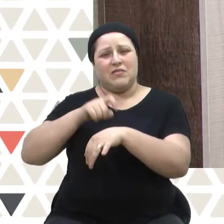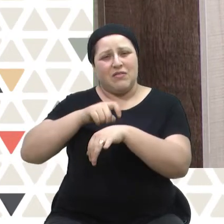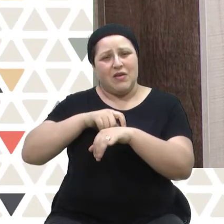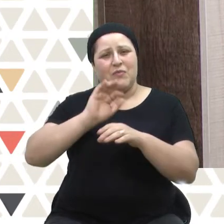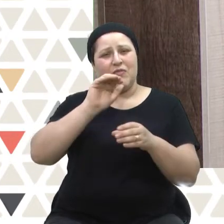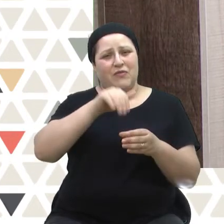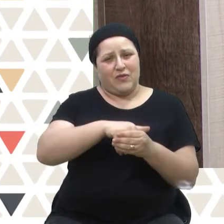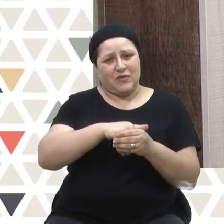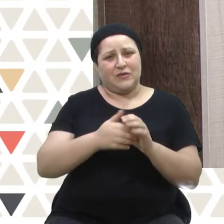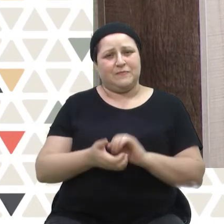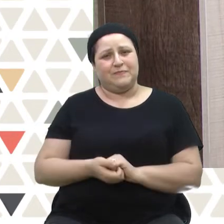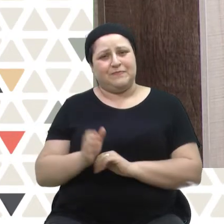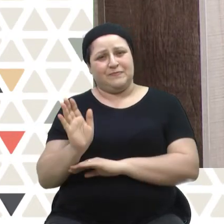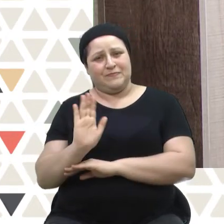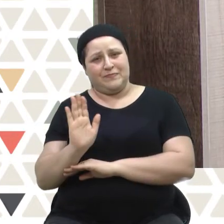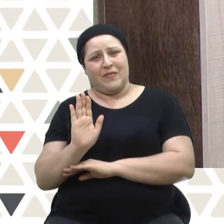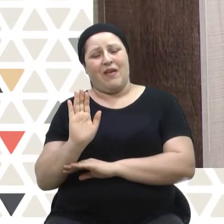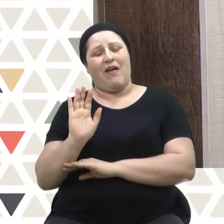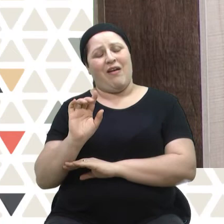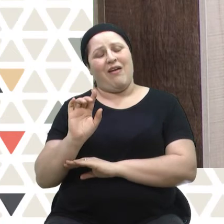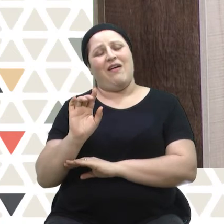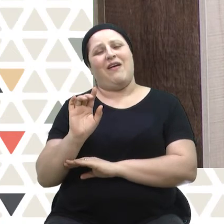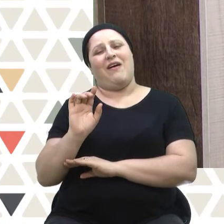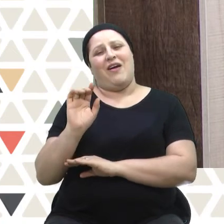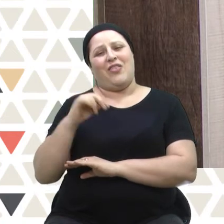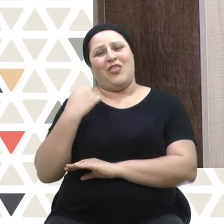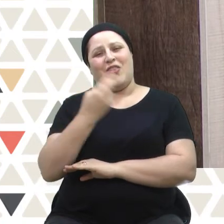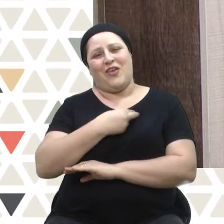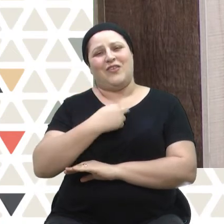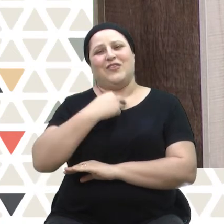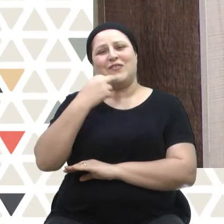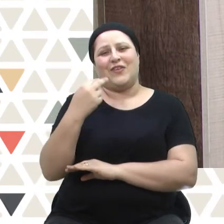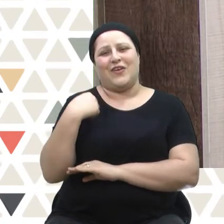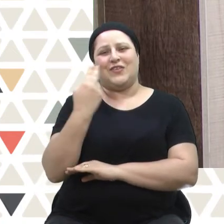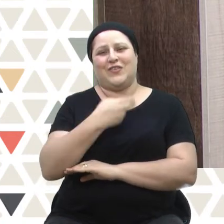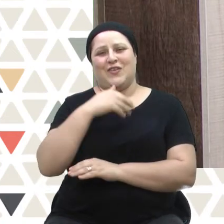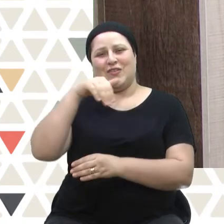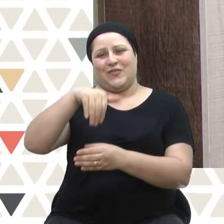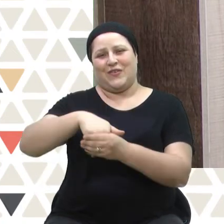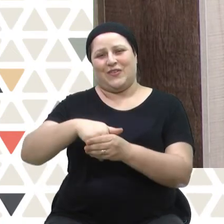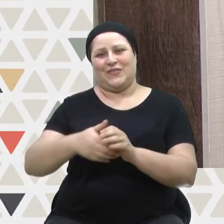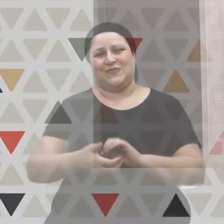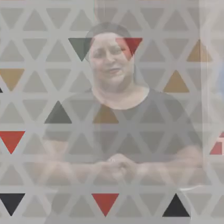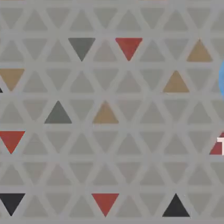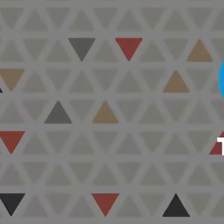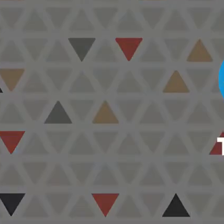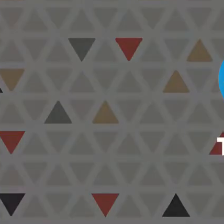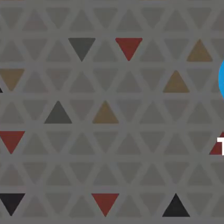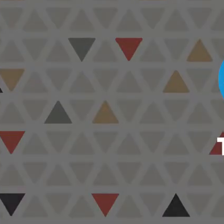falsas em período eleitoral. Até lá, nosso voto, nossa voz.